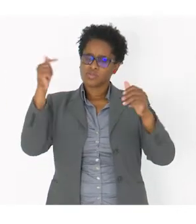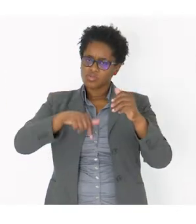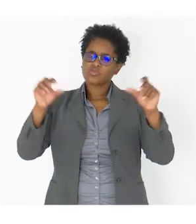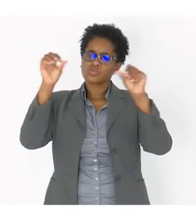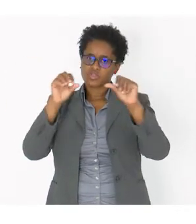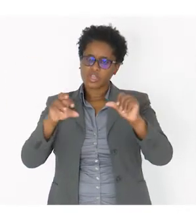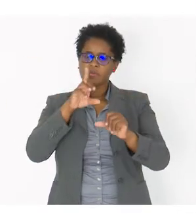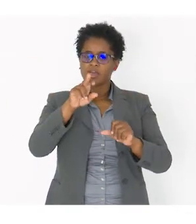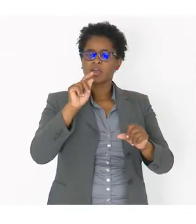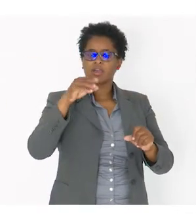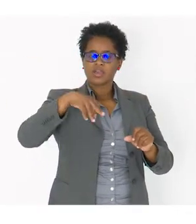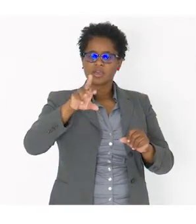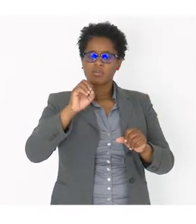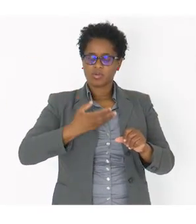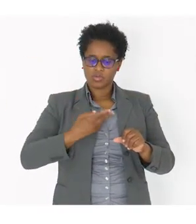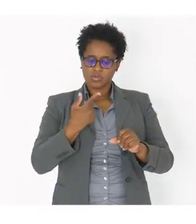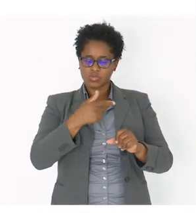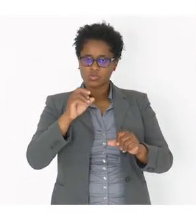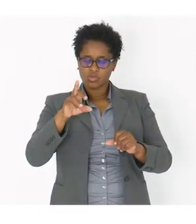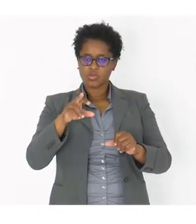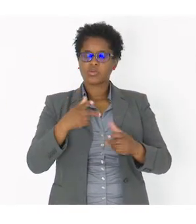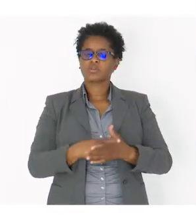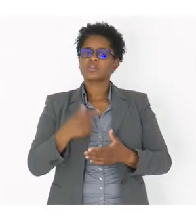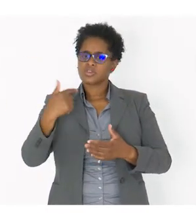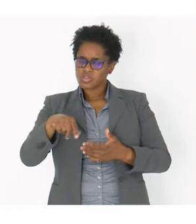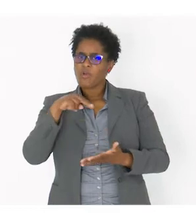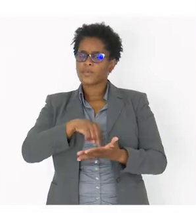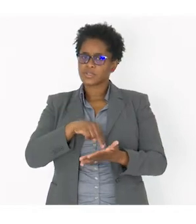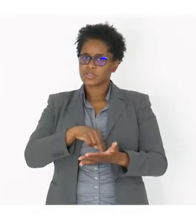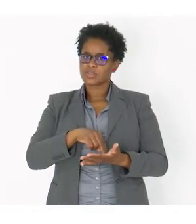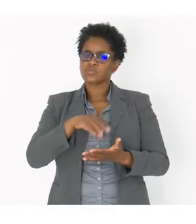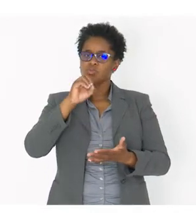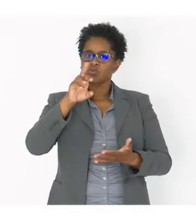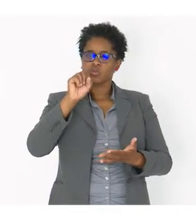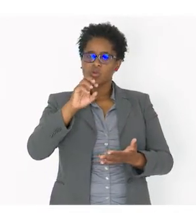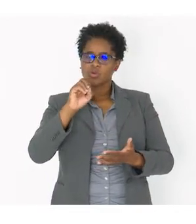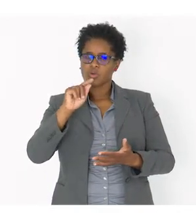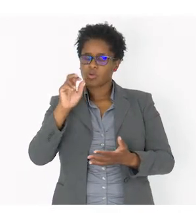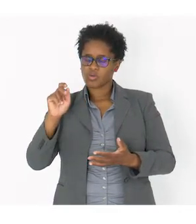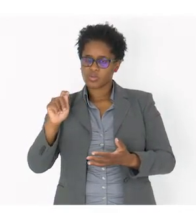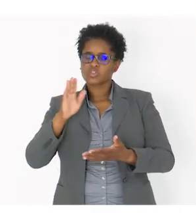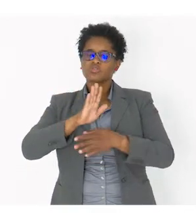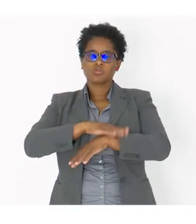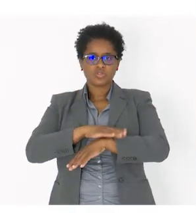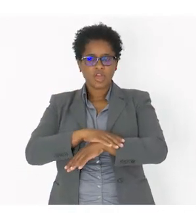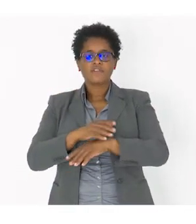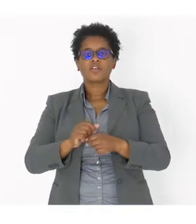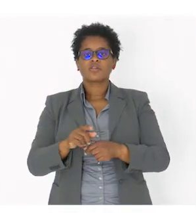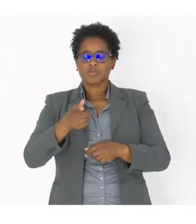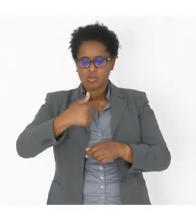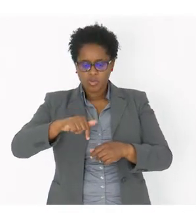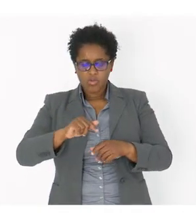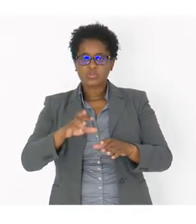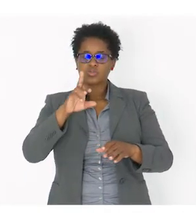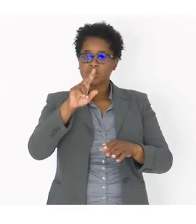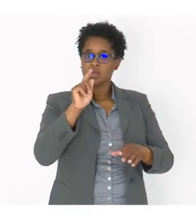sistema reprodutor ou sistema genital estão presentes os órgãos responsáveis pela nossa